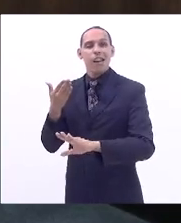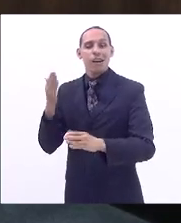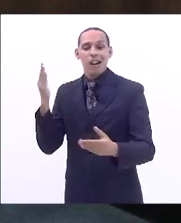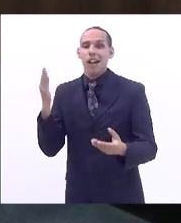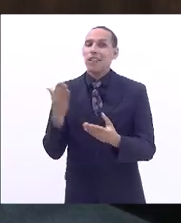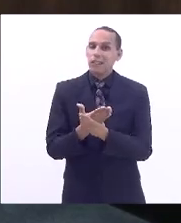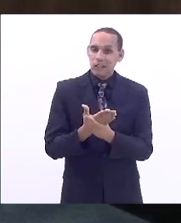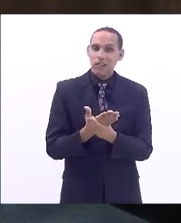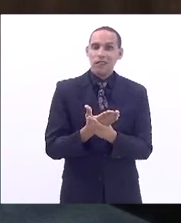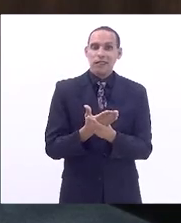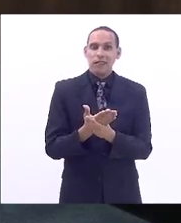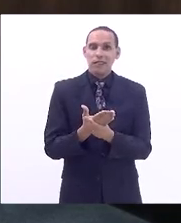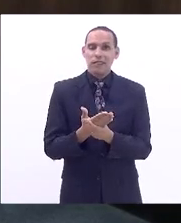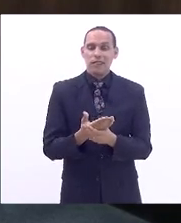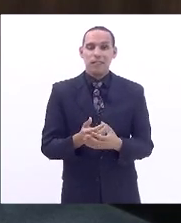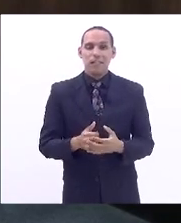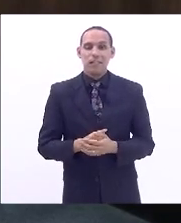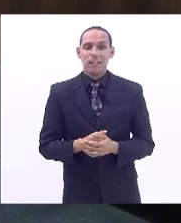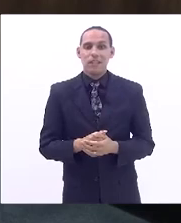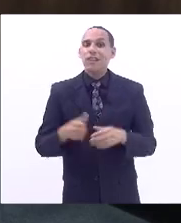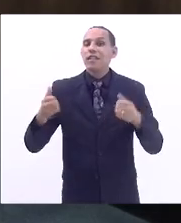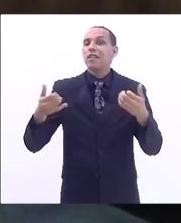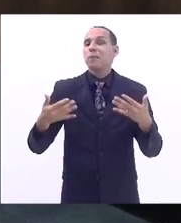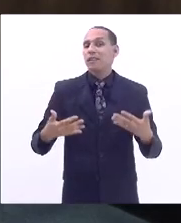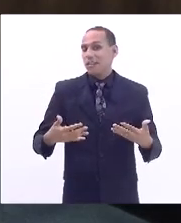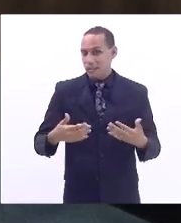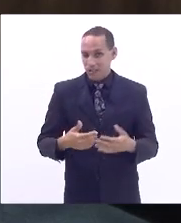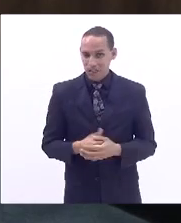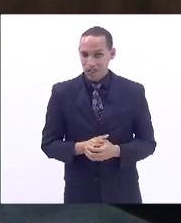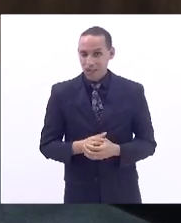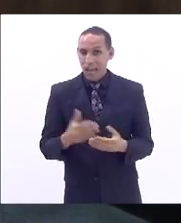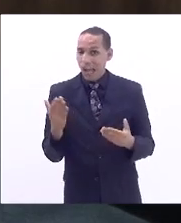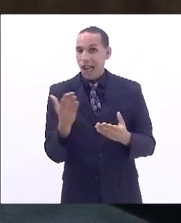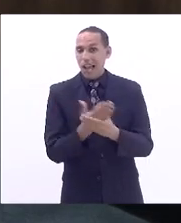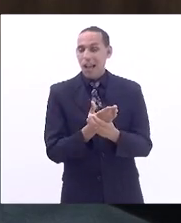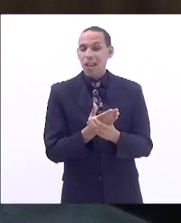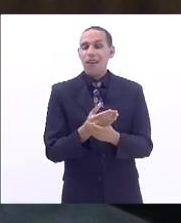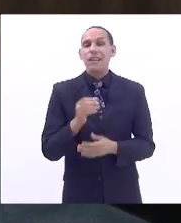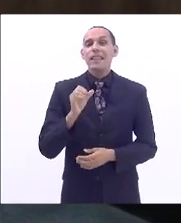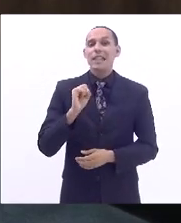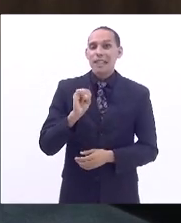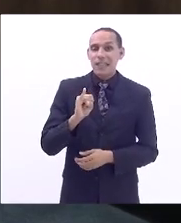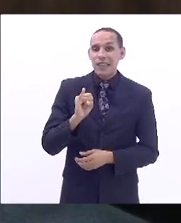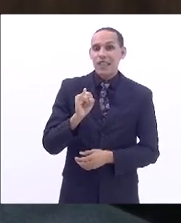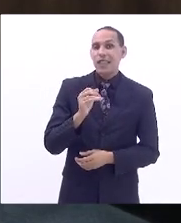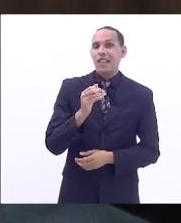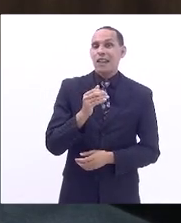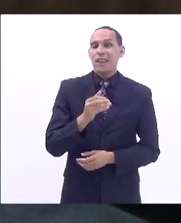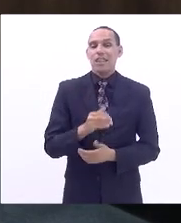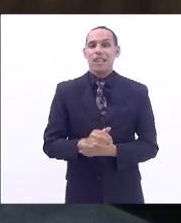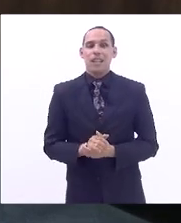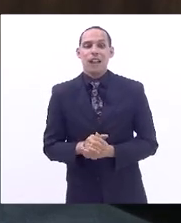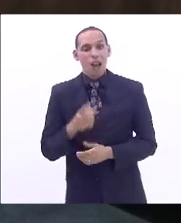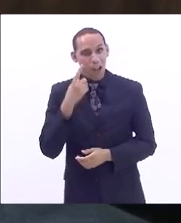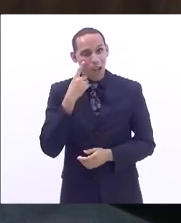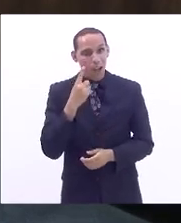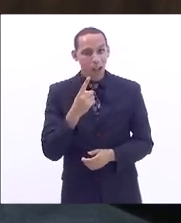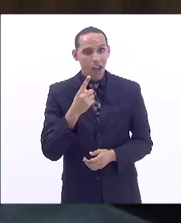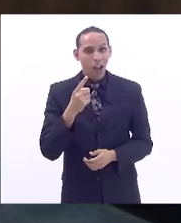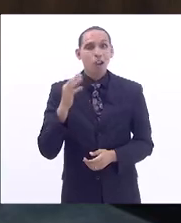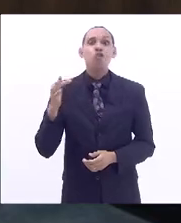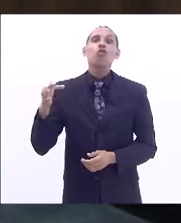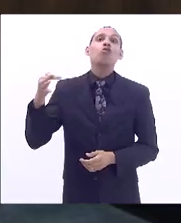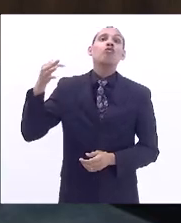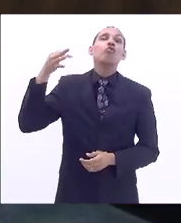com uma ação que diz o seguinte caso venha a olha no